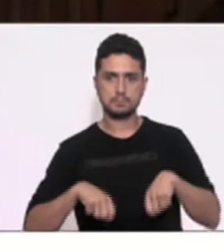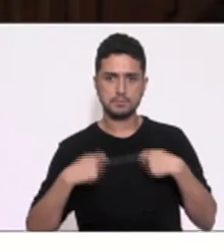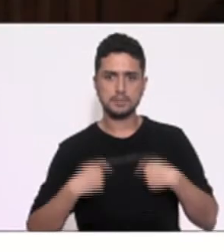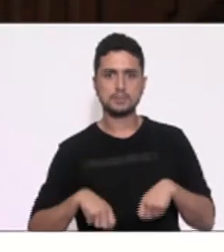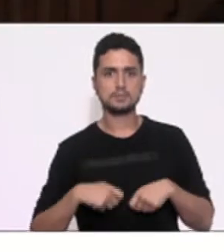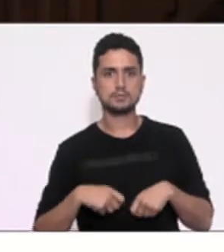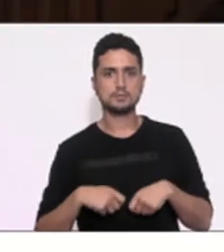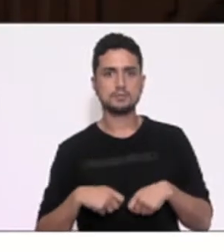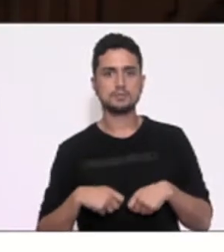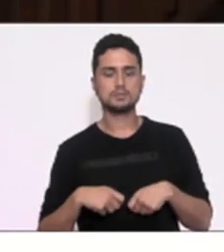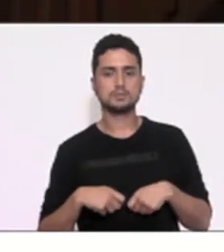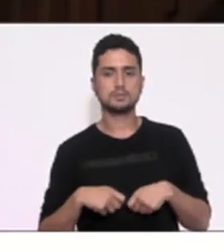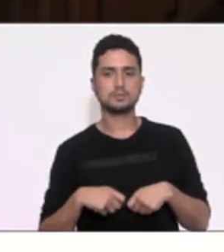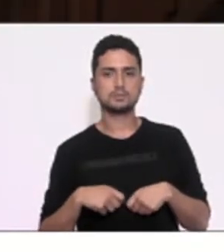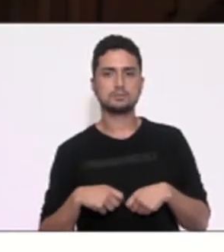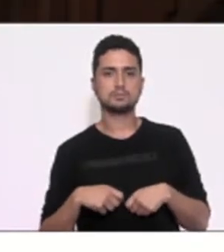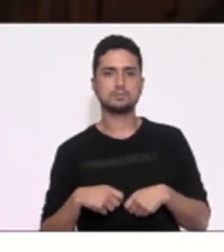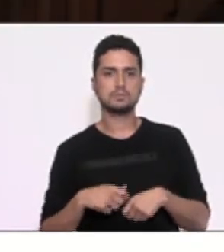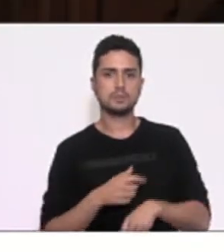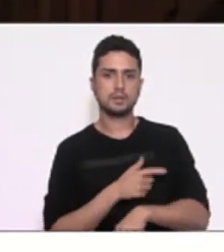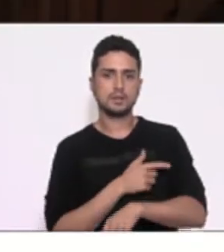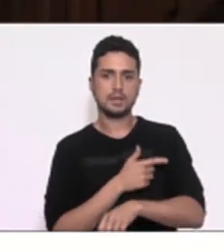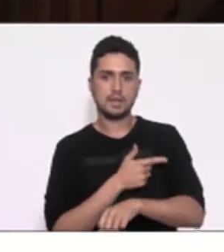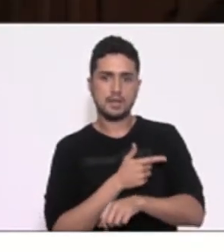educacionais especiais,